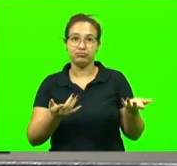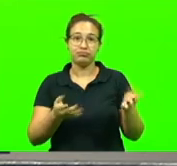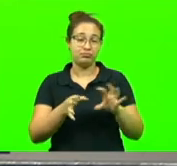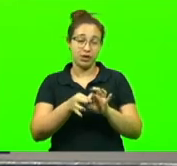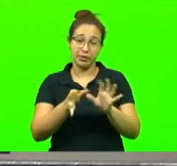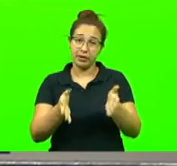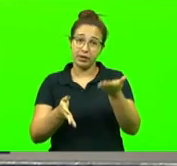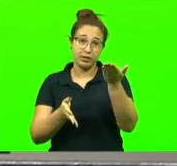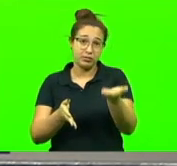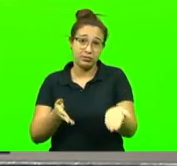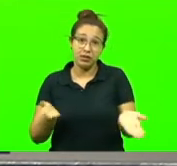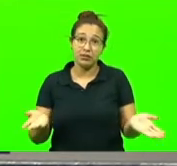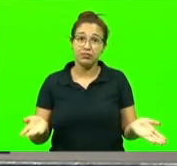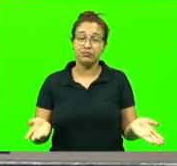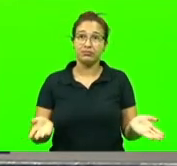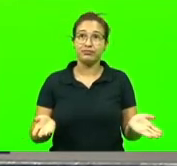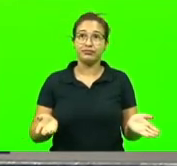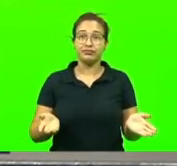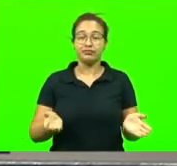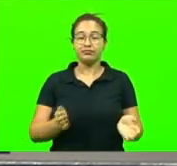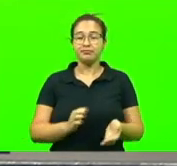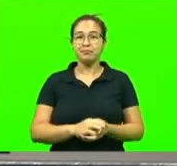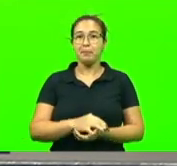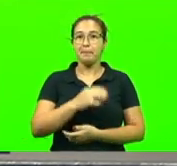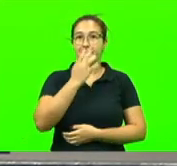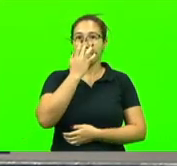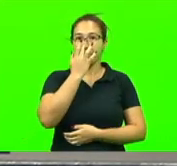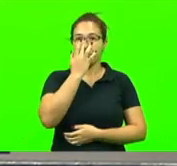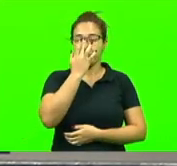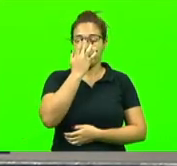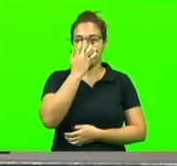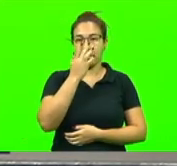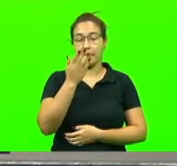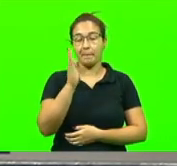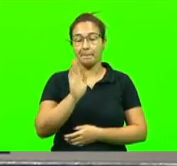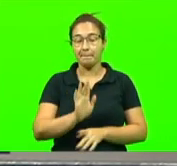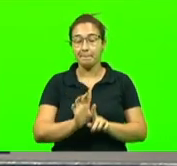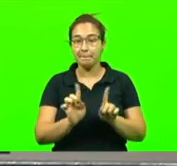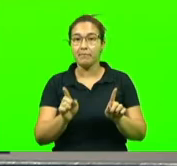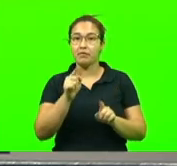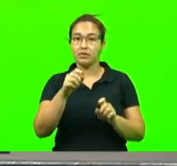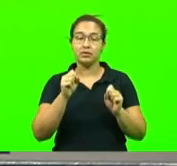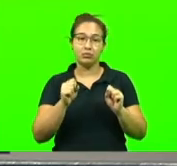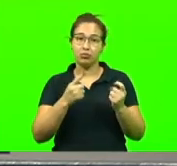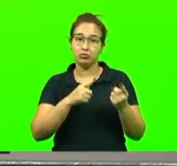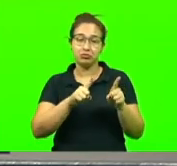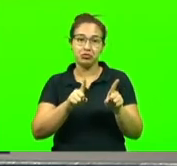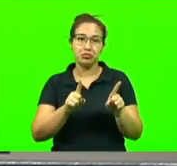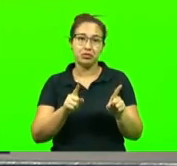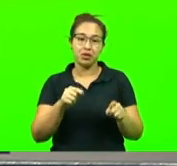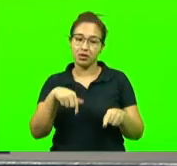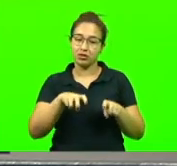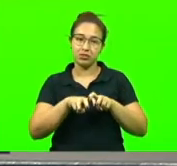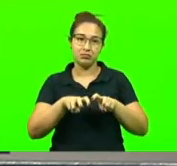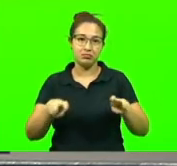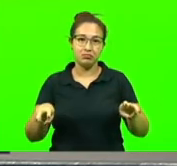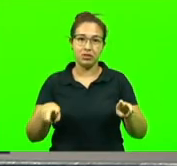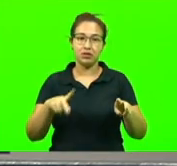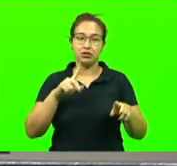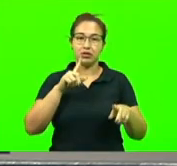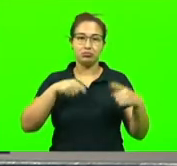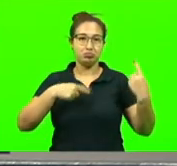Ada. Mas a mesa diretora não... Vossa Excelência ser contrária. E a mesa diretora não tomou nenhuma decisão. Por enquanto, nós não discutimos nada.